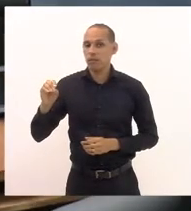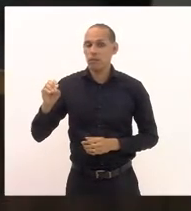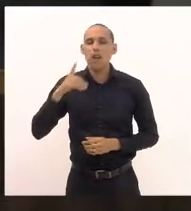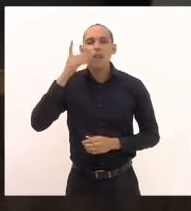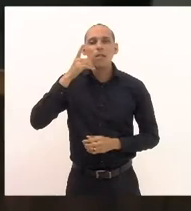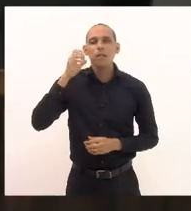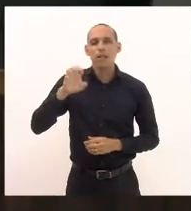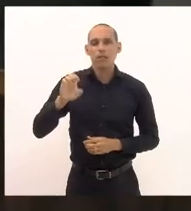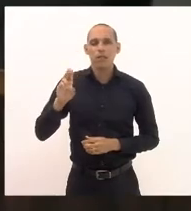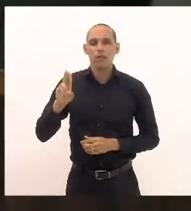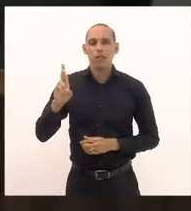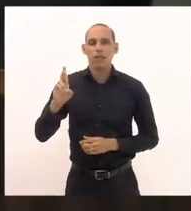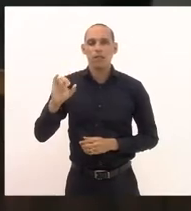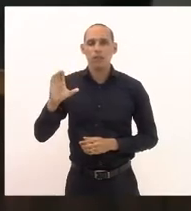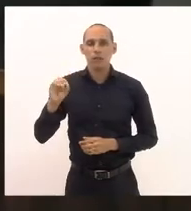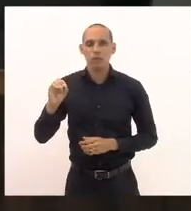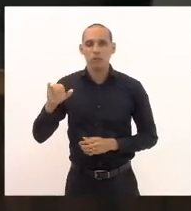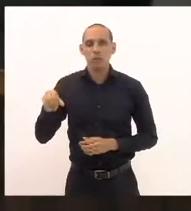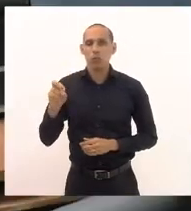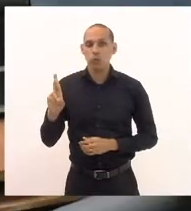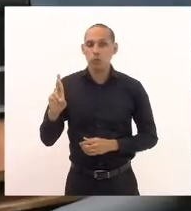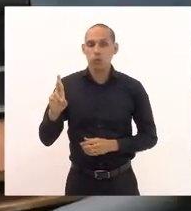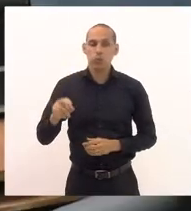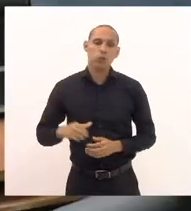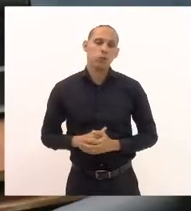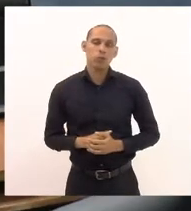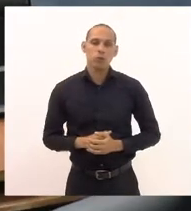Deputado Eurico Júnior.